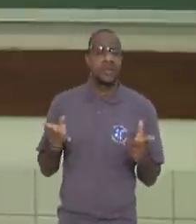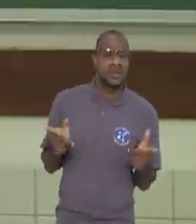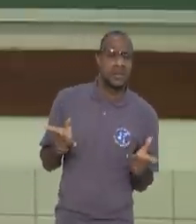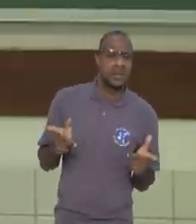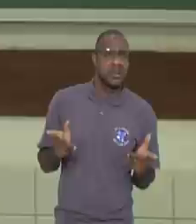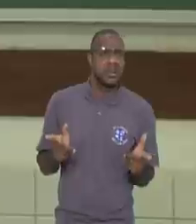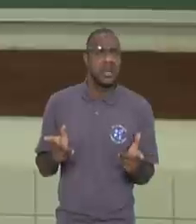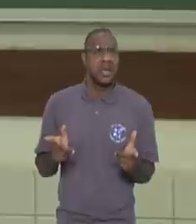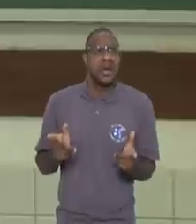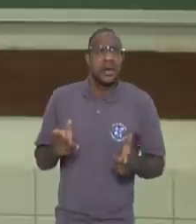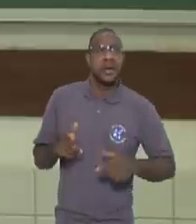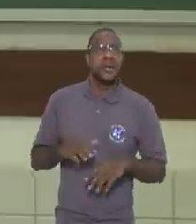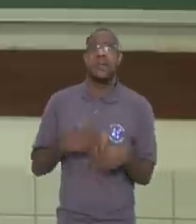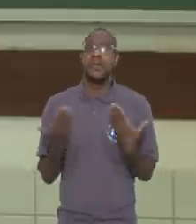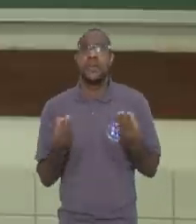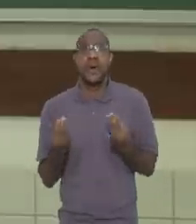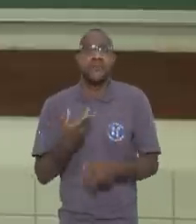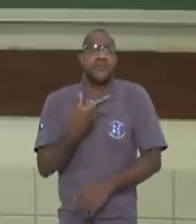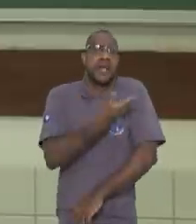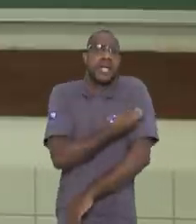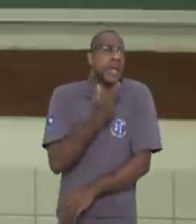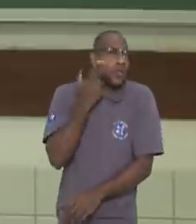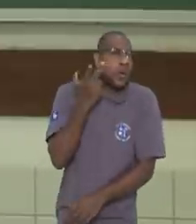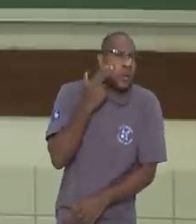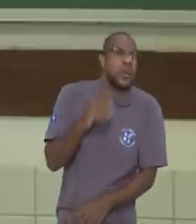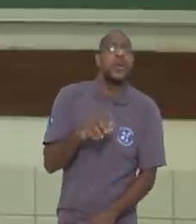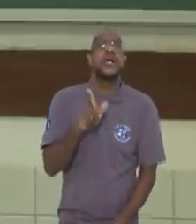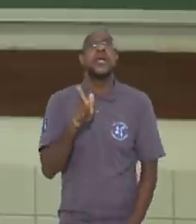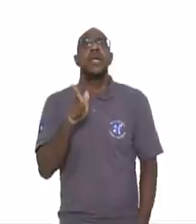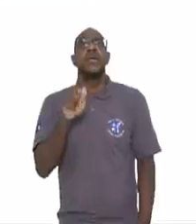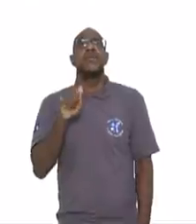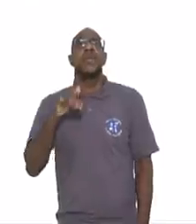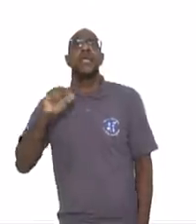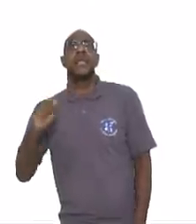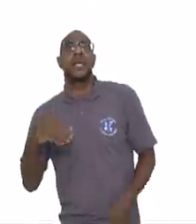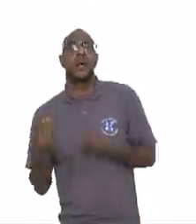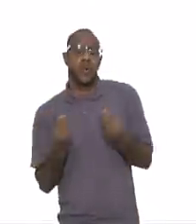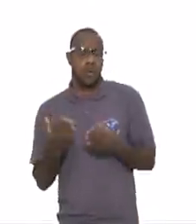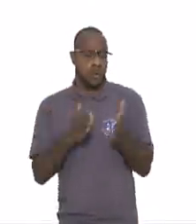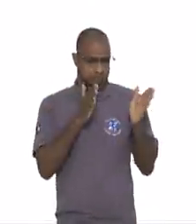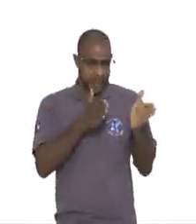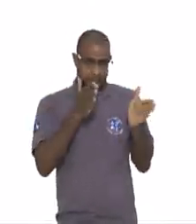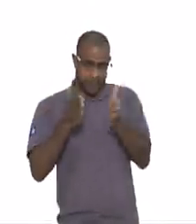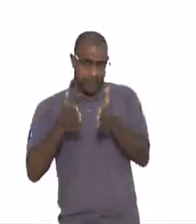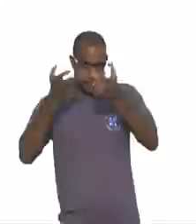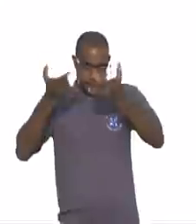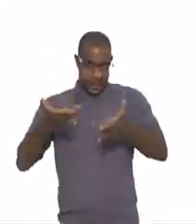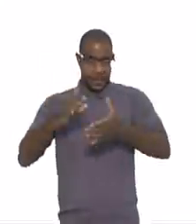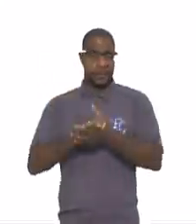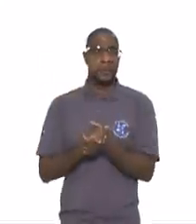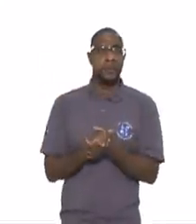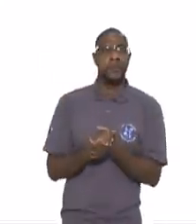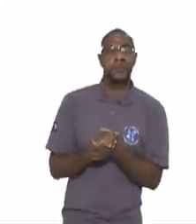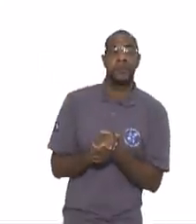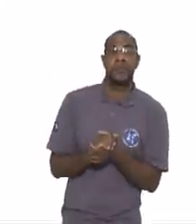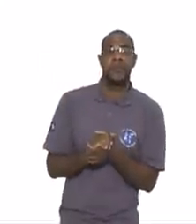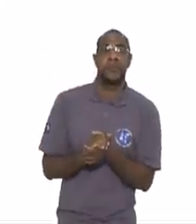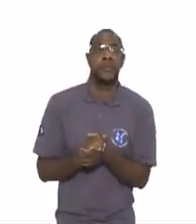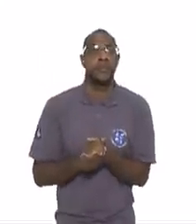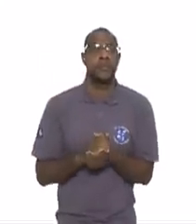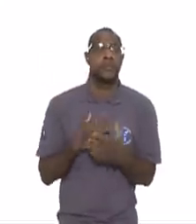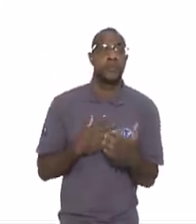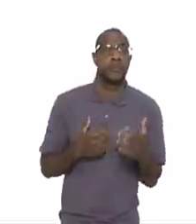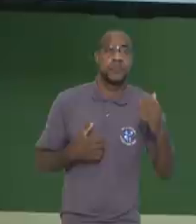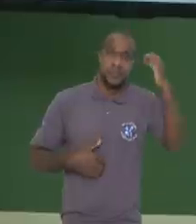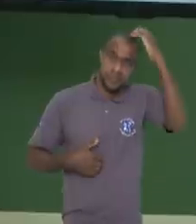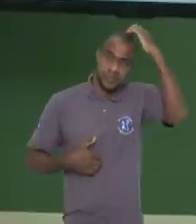vacina gênica e a vacina normal. Já vou explicar novamente, então. Então, vamos só ver o passo a passo do que eles fizeram aqui. Pegaram o adenovírus do chimpanzé,